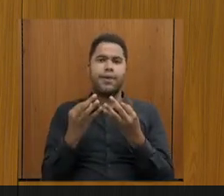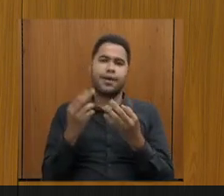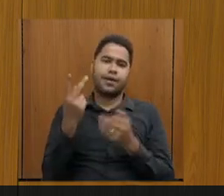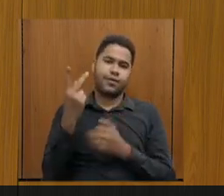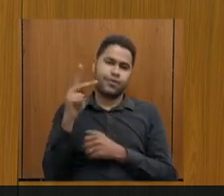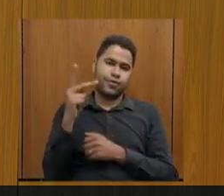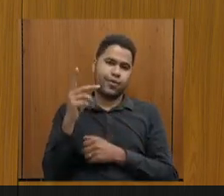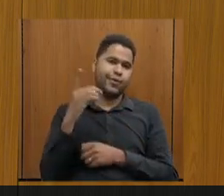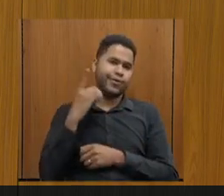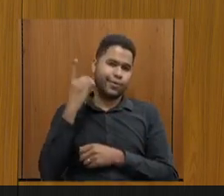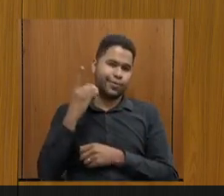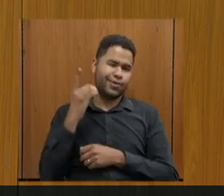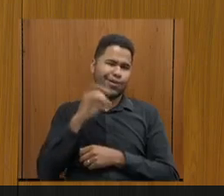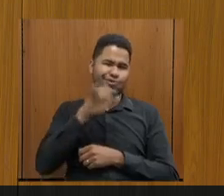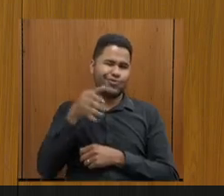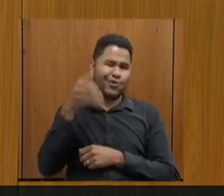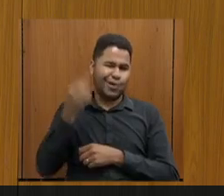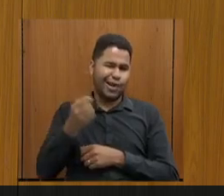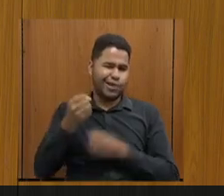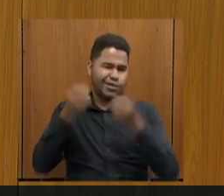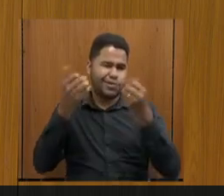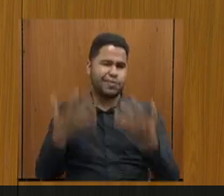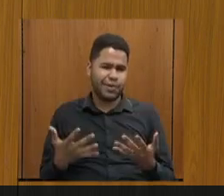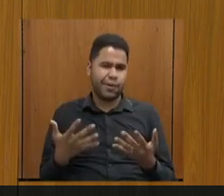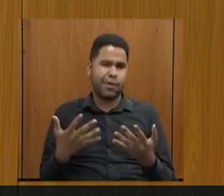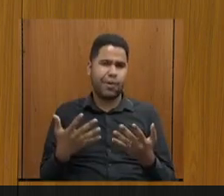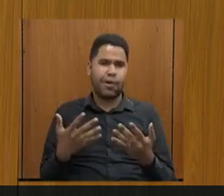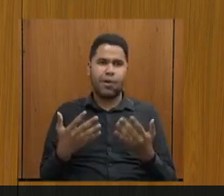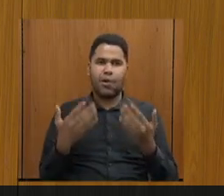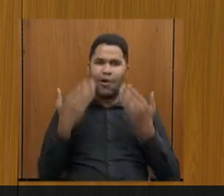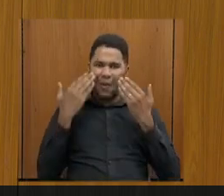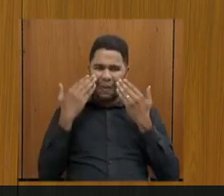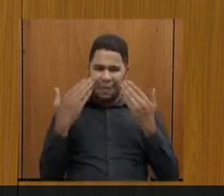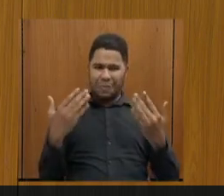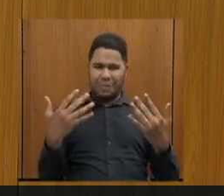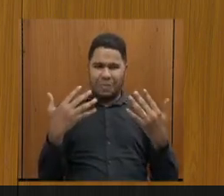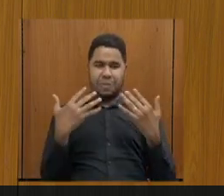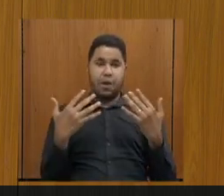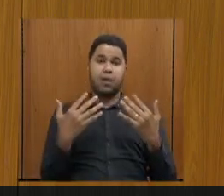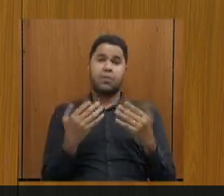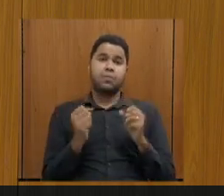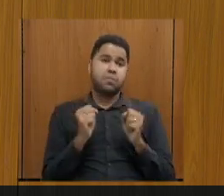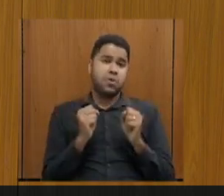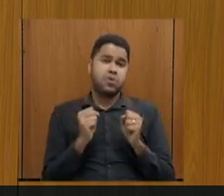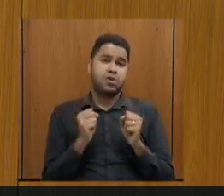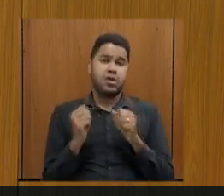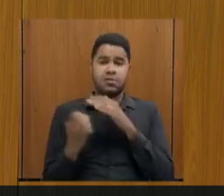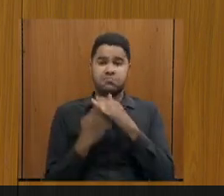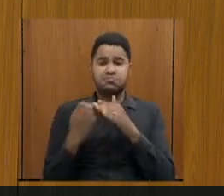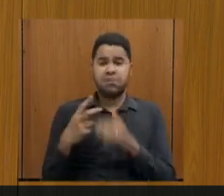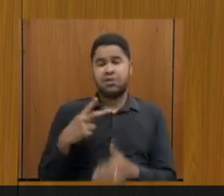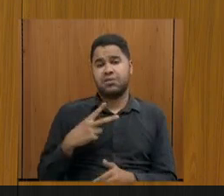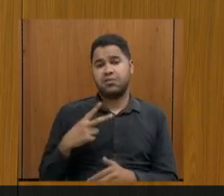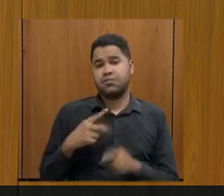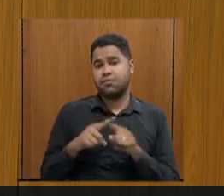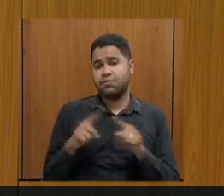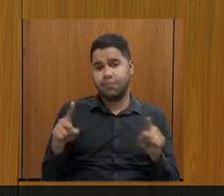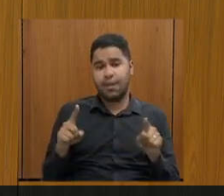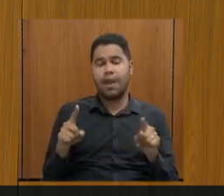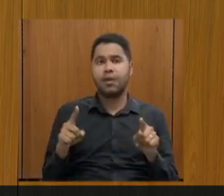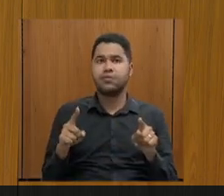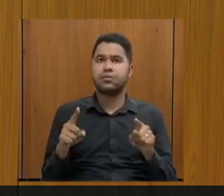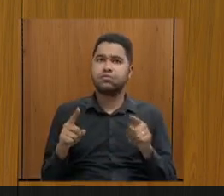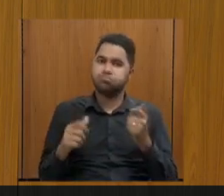colocou não é fácil estar com essa exposição poderia estar numa empresa privada mas está